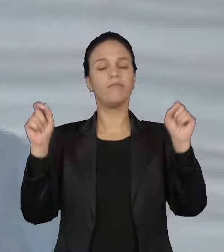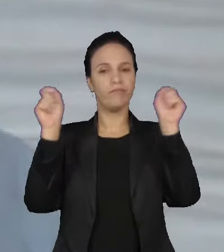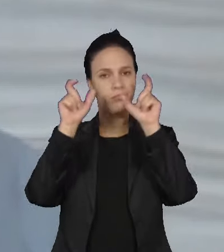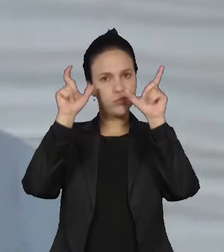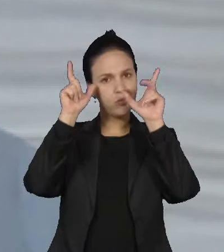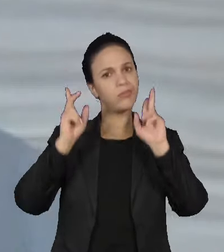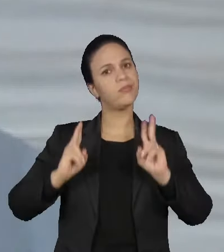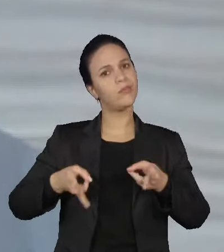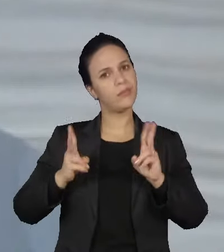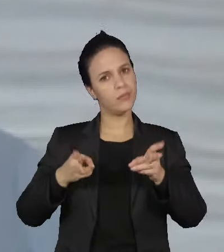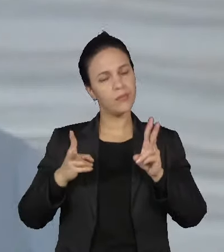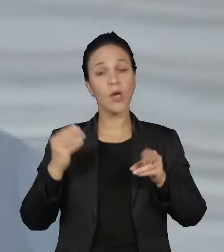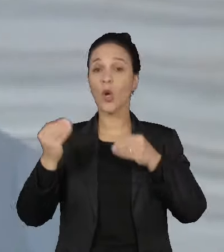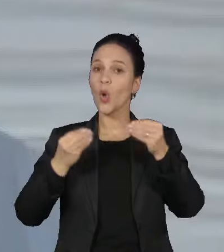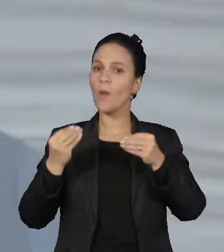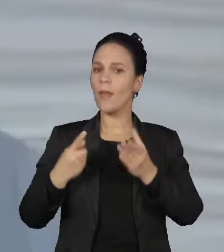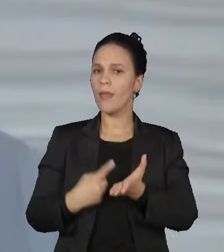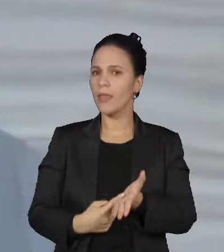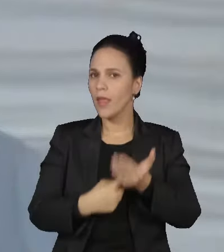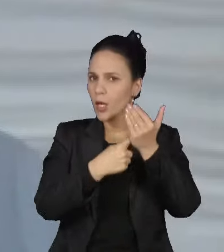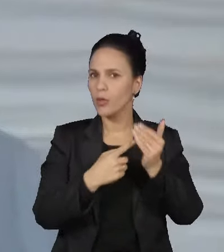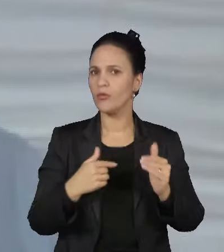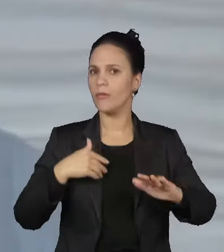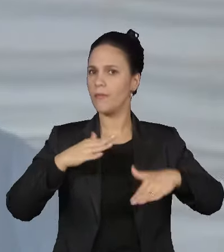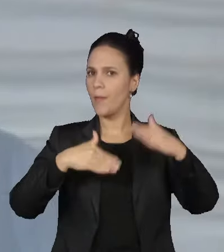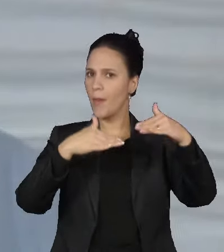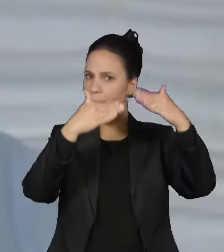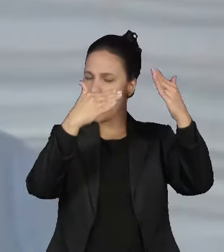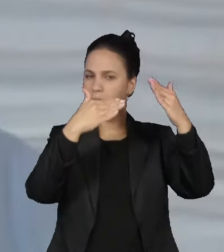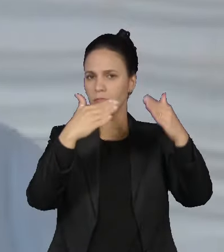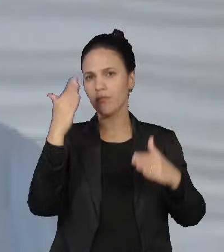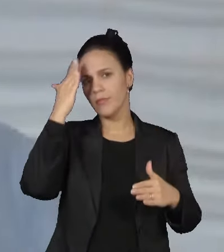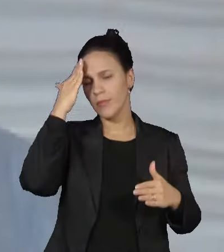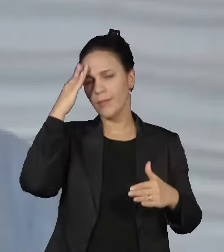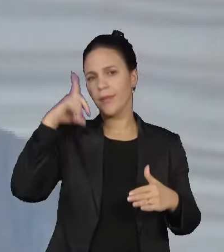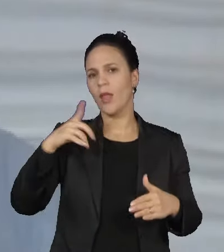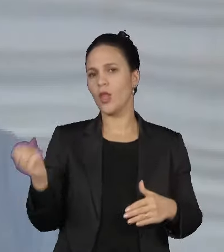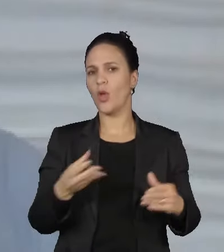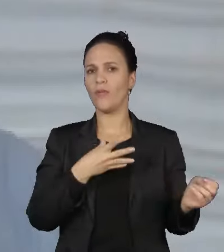ao desenrolar da tecnologia, ao desenvolver da tecnologia, que a gente sabe que é muito dinâmico, né?